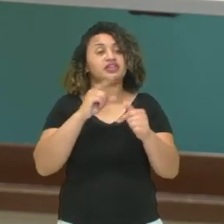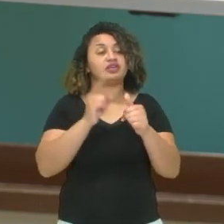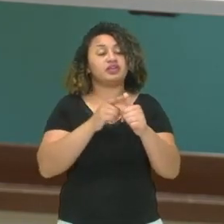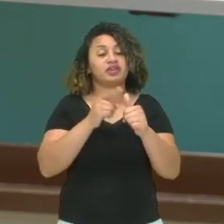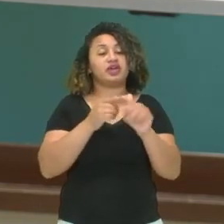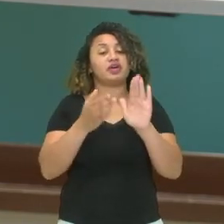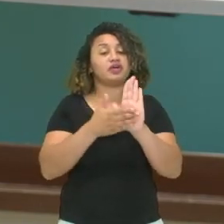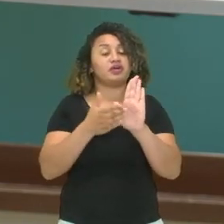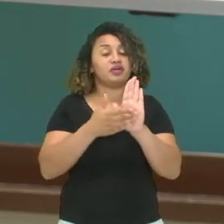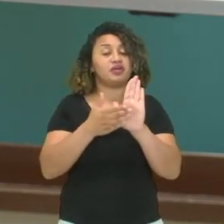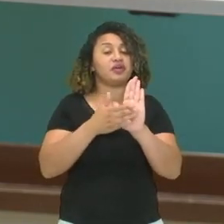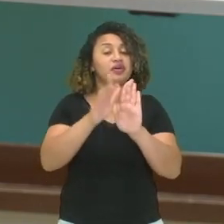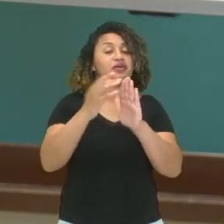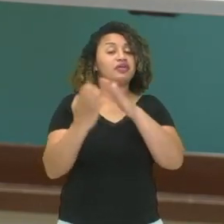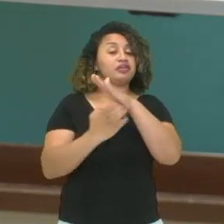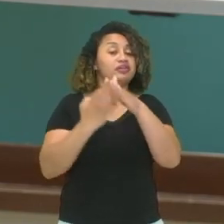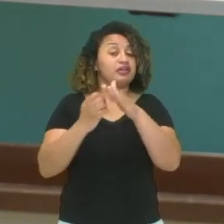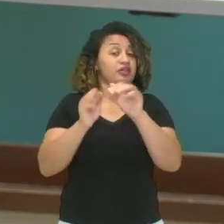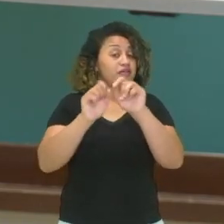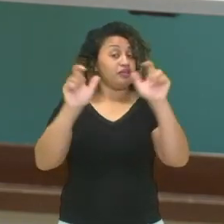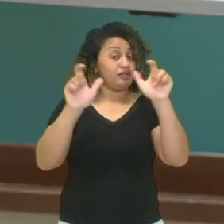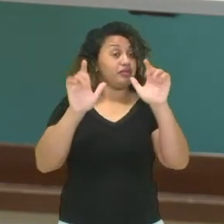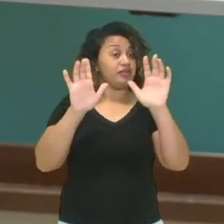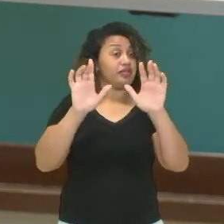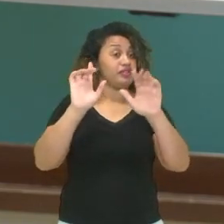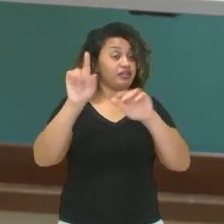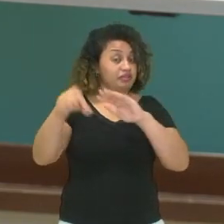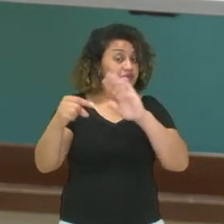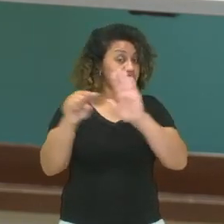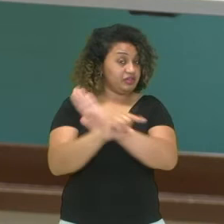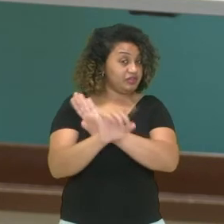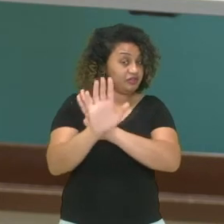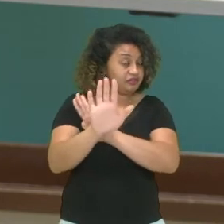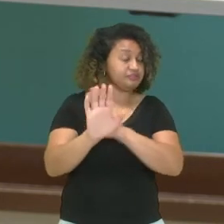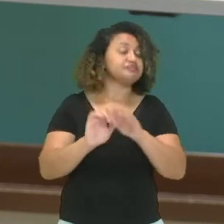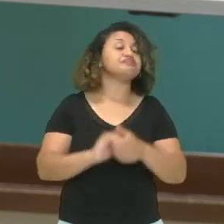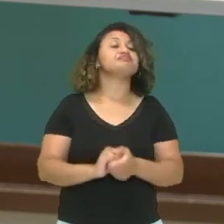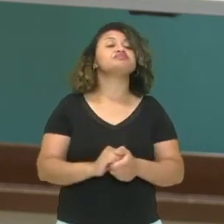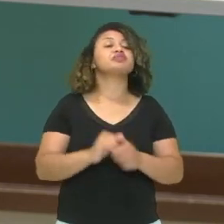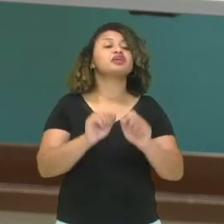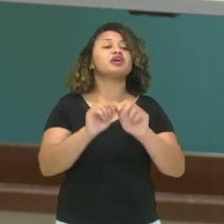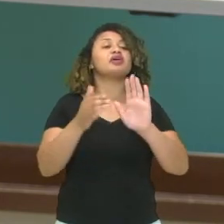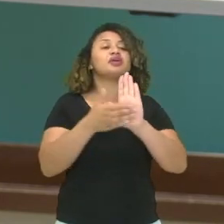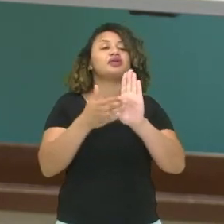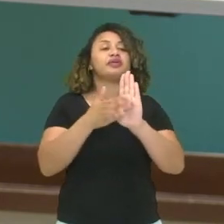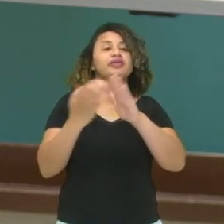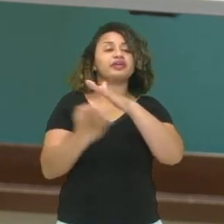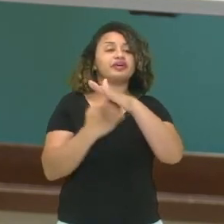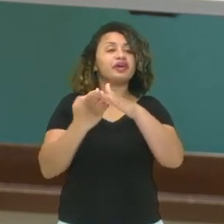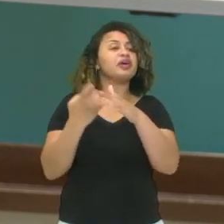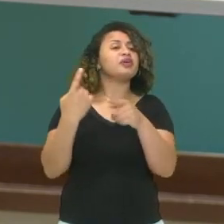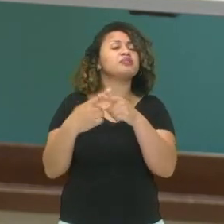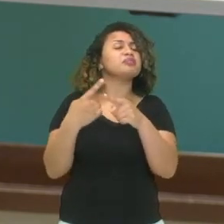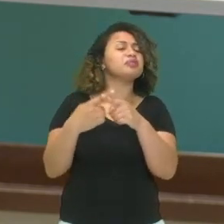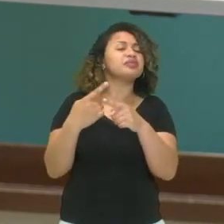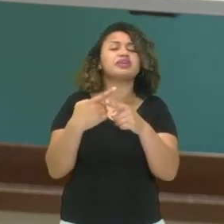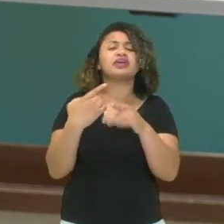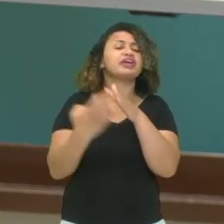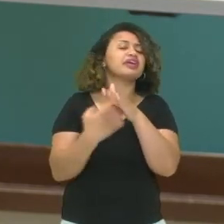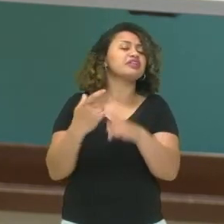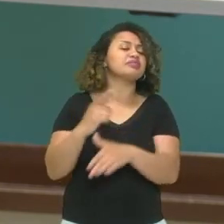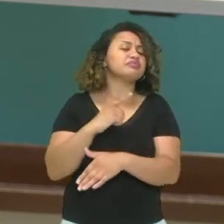propósito da empresa, preste atenção que vai ter um questionamento daqui a pouquinho sobre isso. O propósito da empresa, por que a empresa